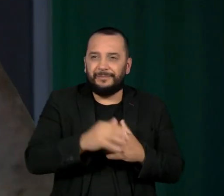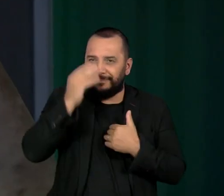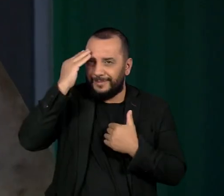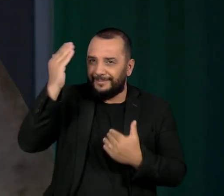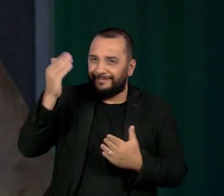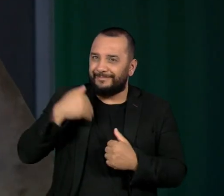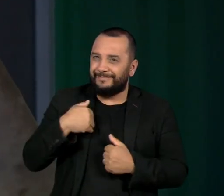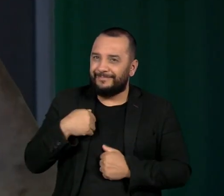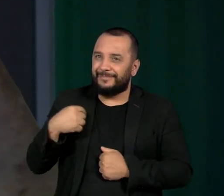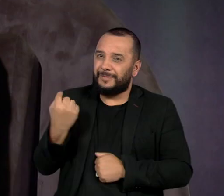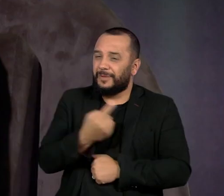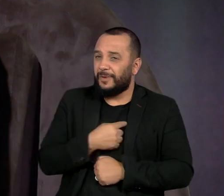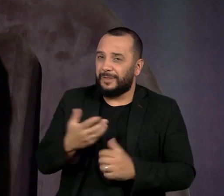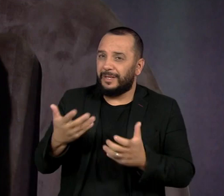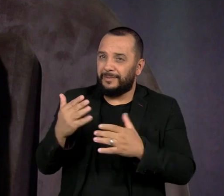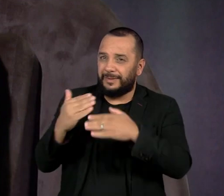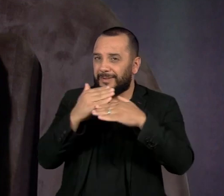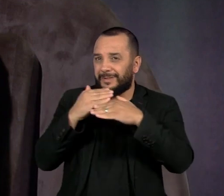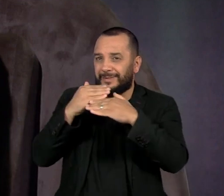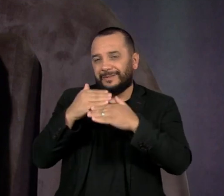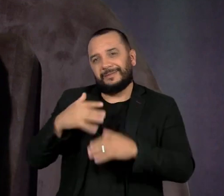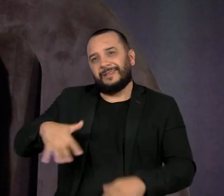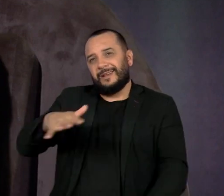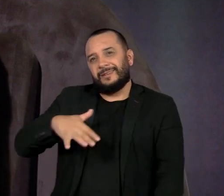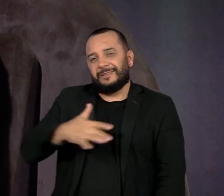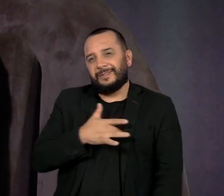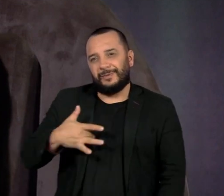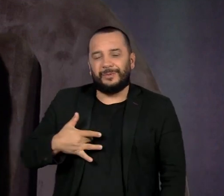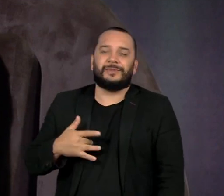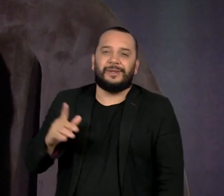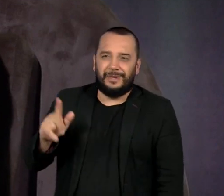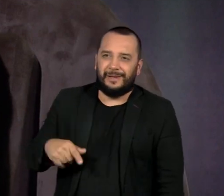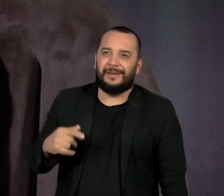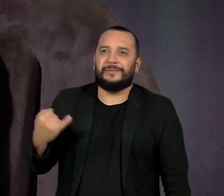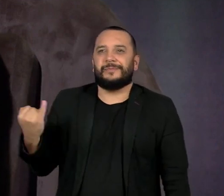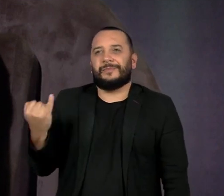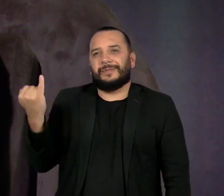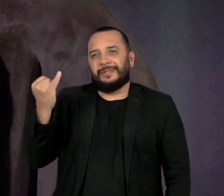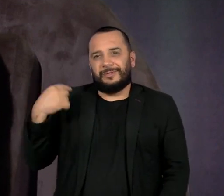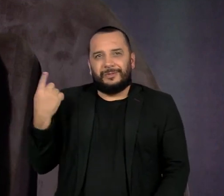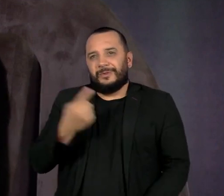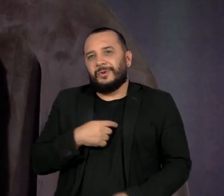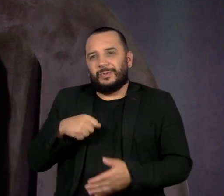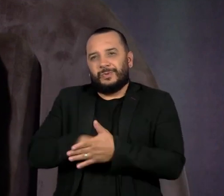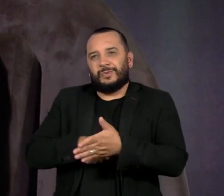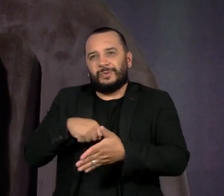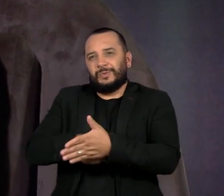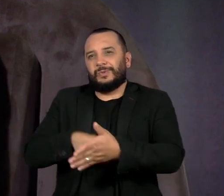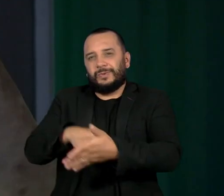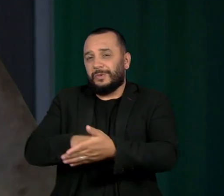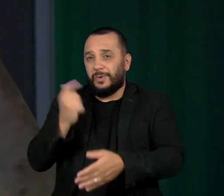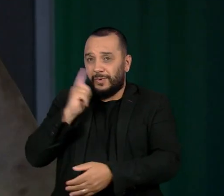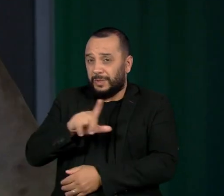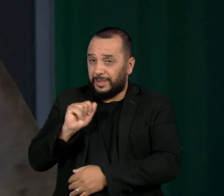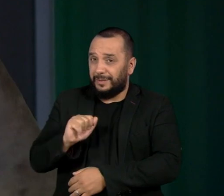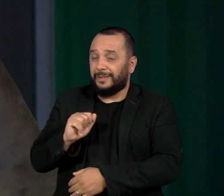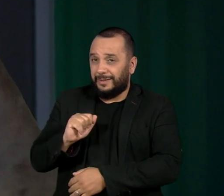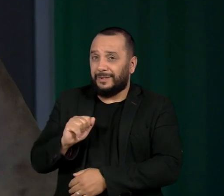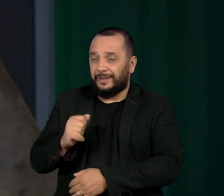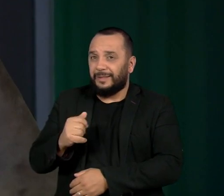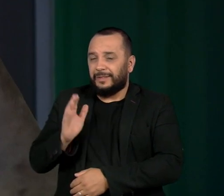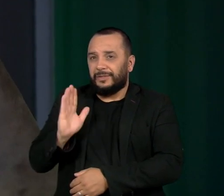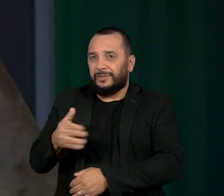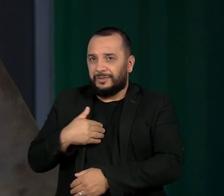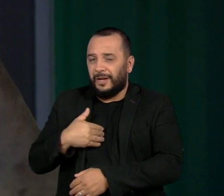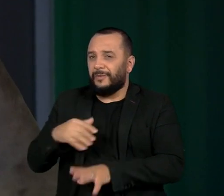que essa busca por essa equidade na saúde é uma coisa que a gente precisa perseguir mesmo. E aí desde a base, desde a